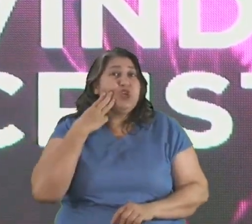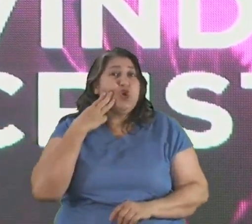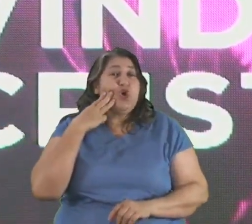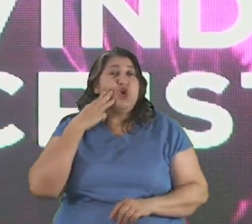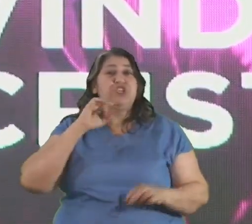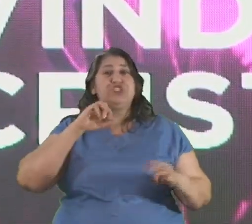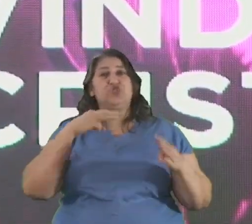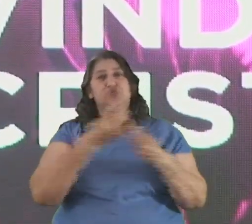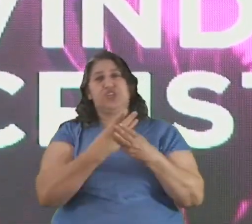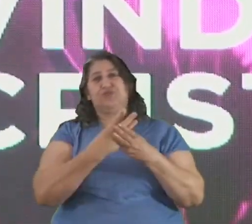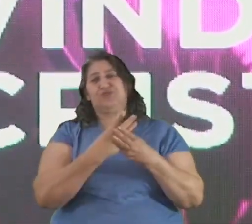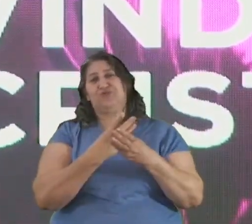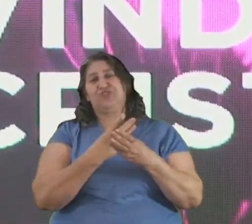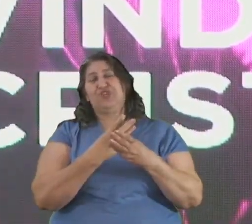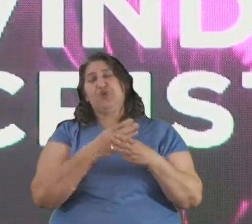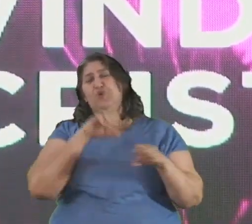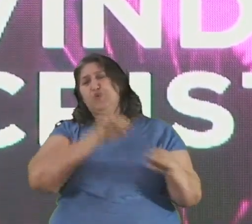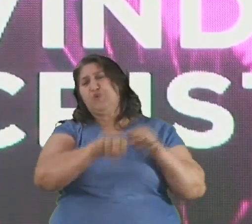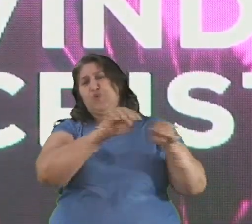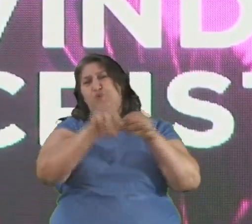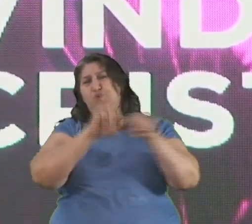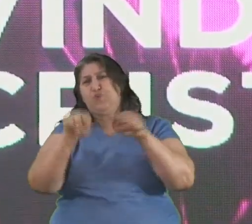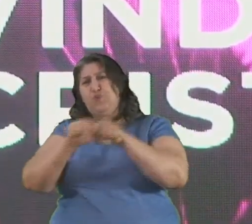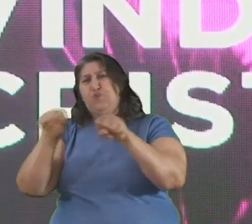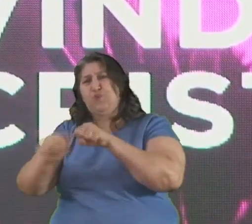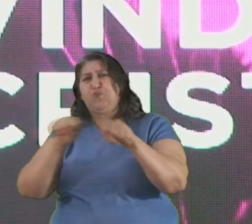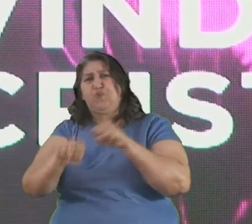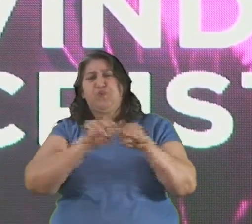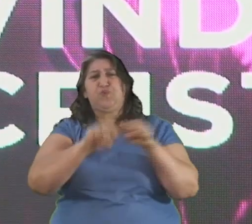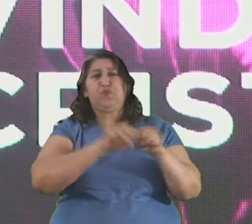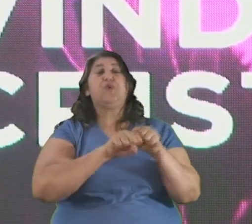6 milhões de judeus nas câmaras de gás.